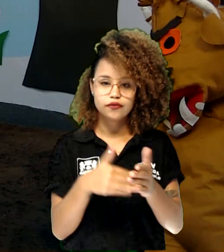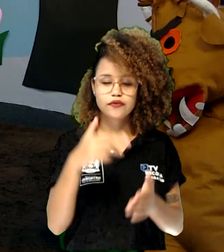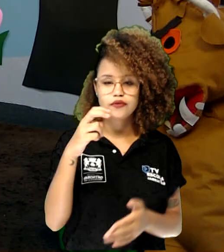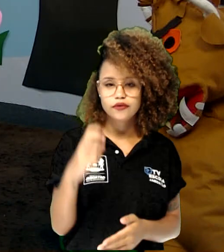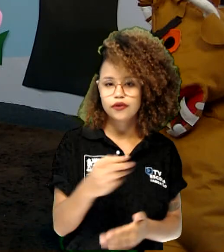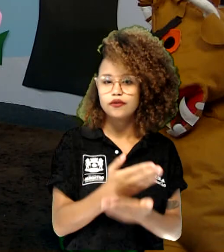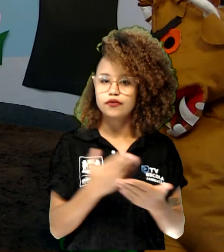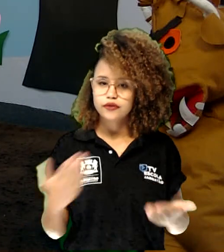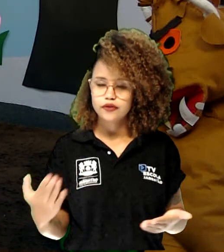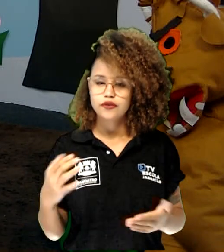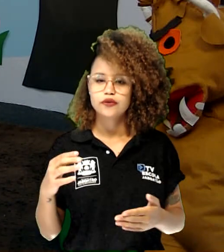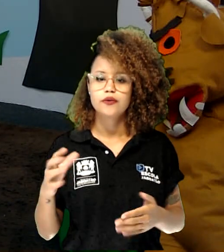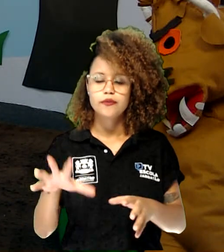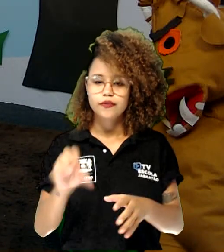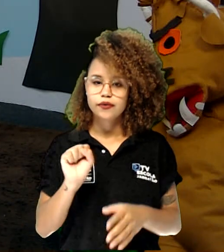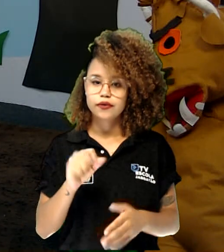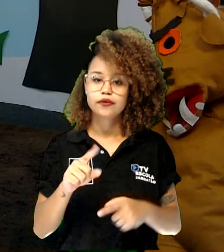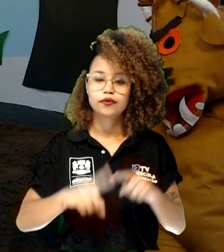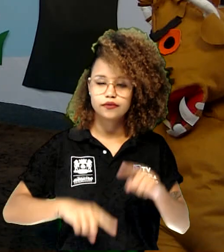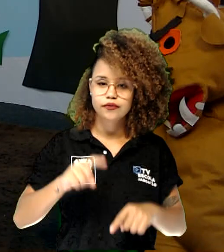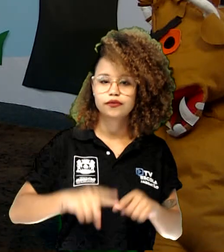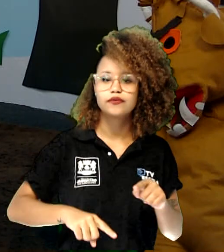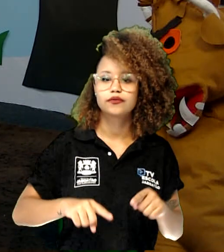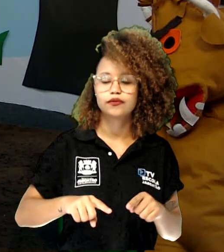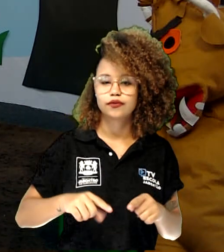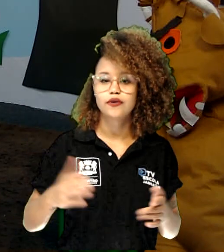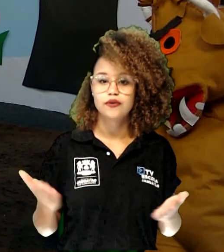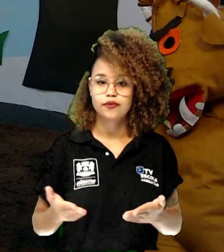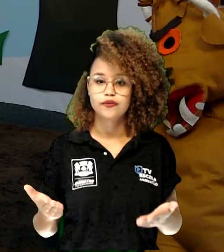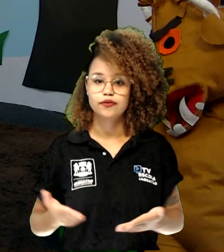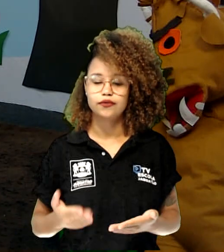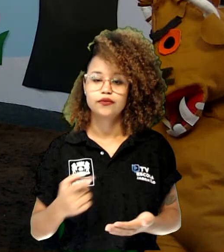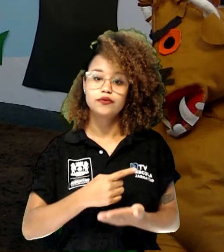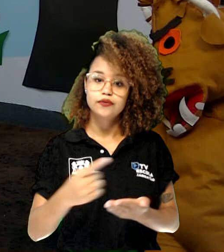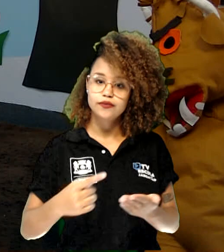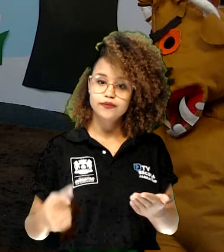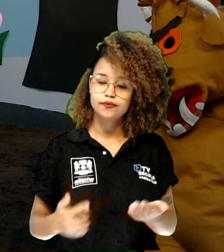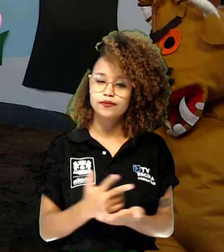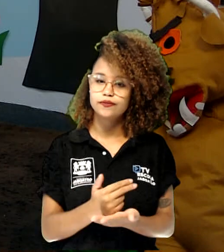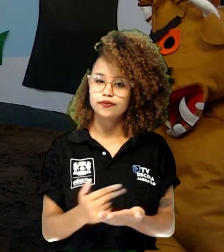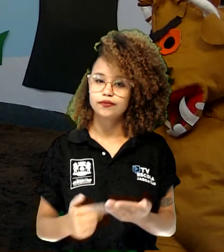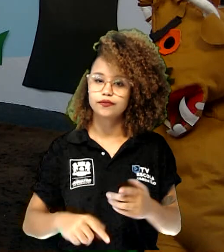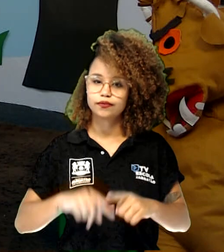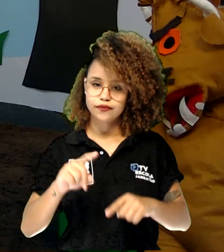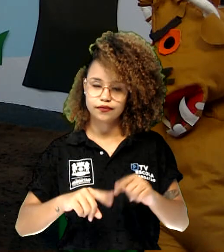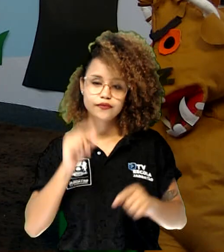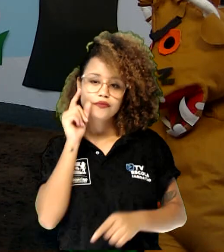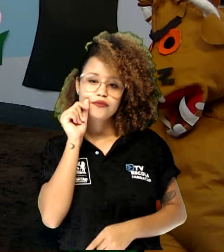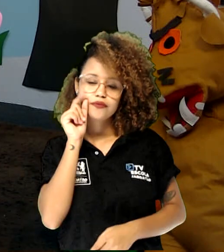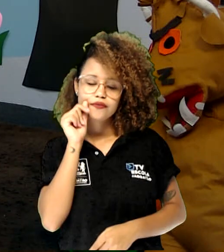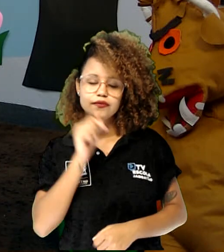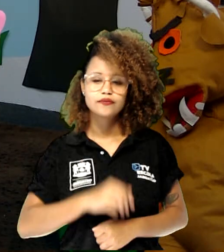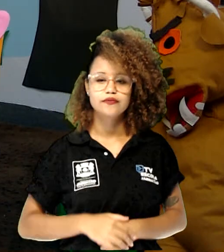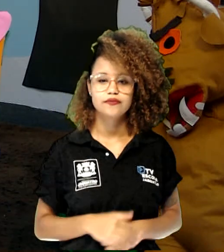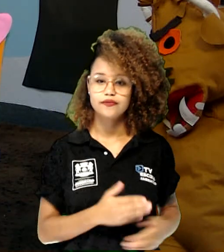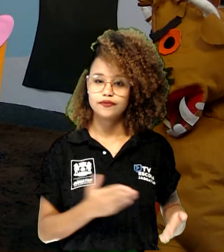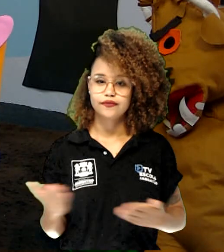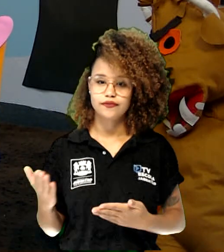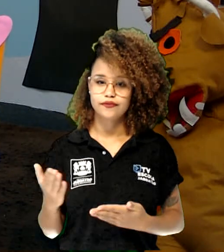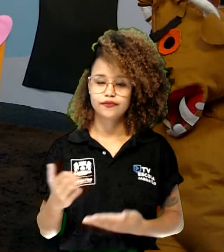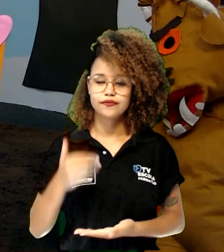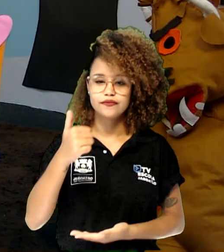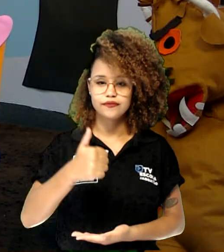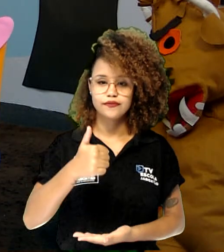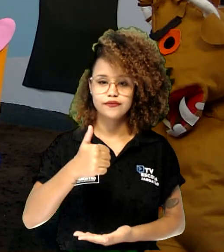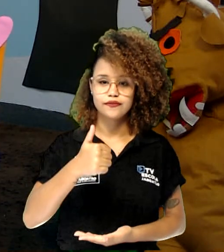vocês possam reunir os materiais para este momento. O caderno de desenho e lápis diversos. Vamos lá?